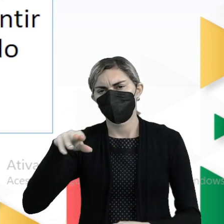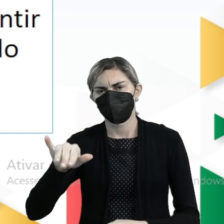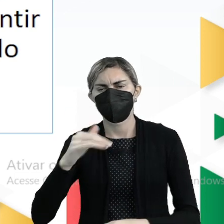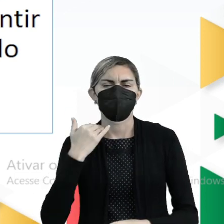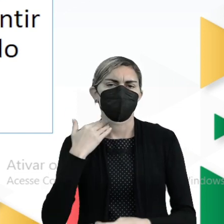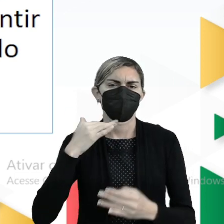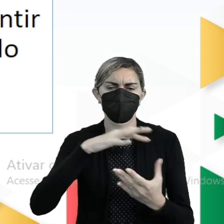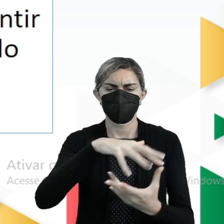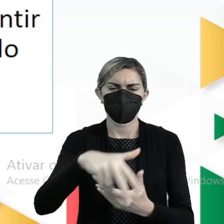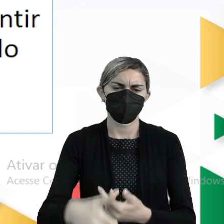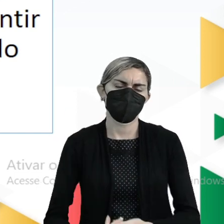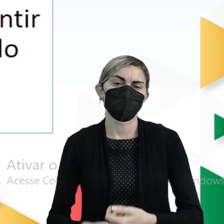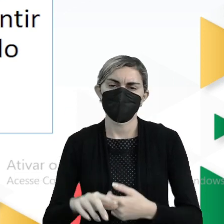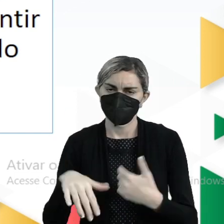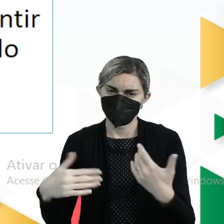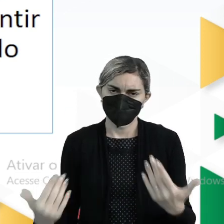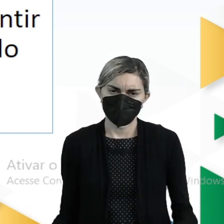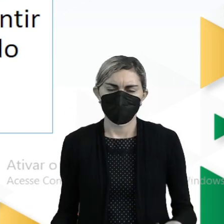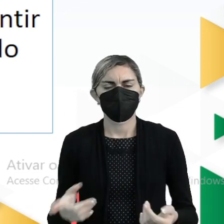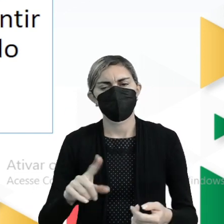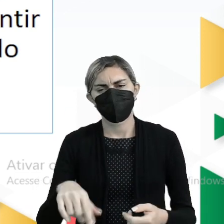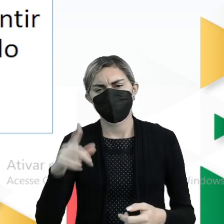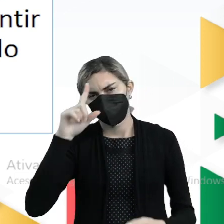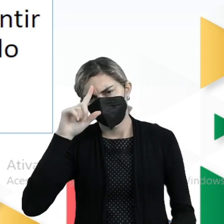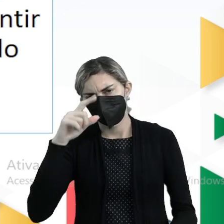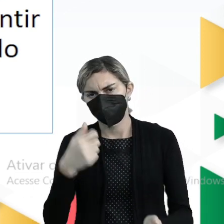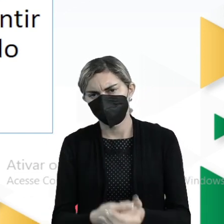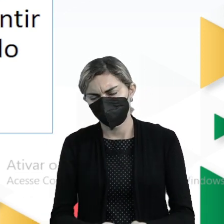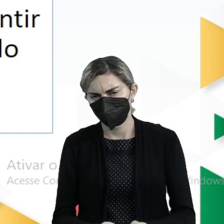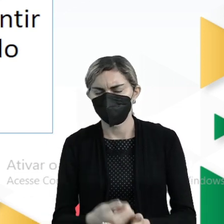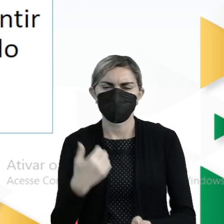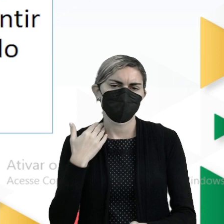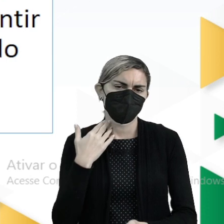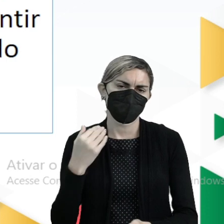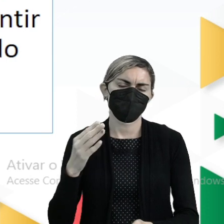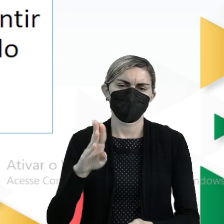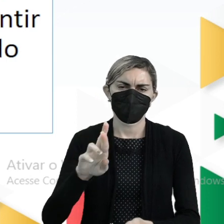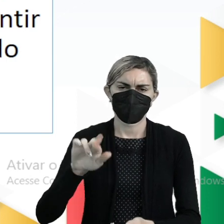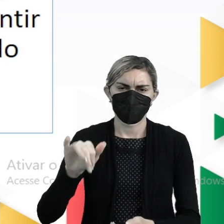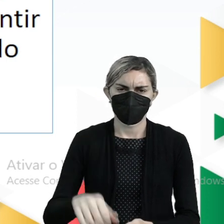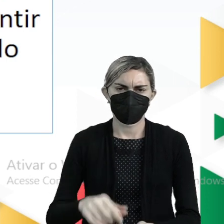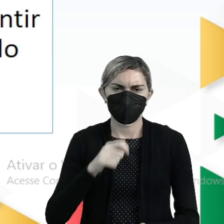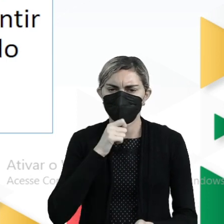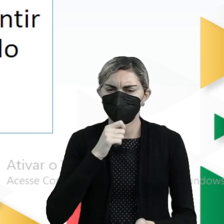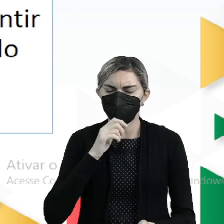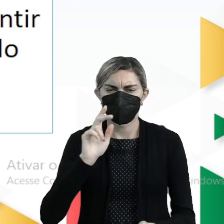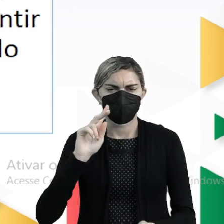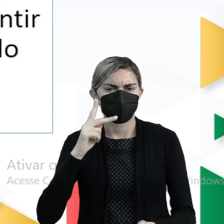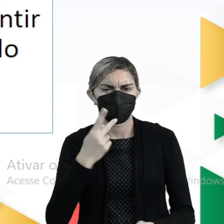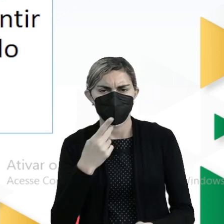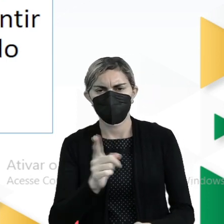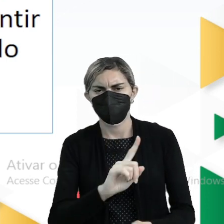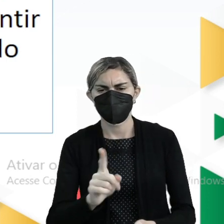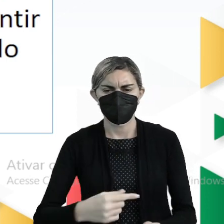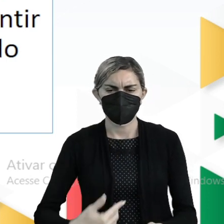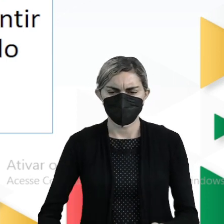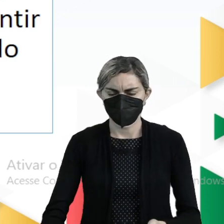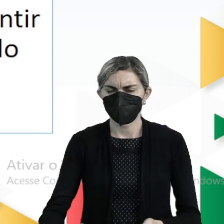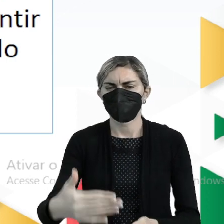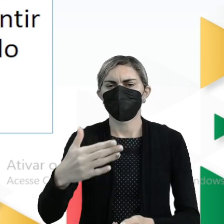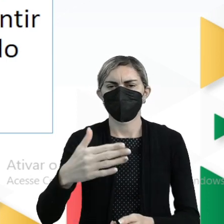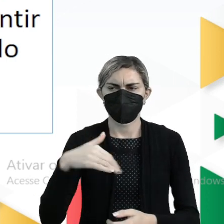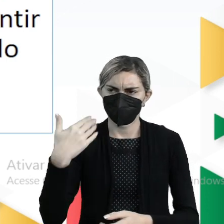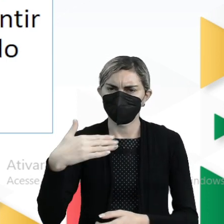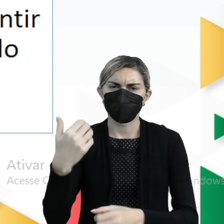Mundial, respectivamente. Então, essa decisão sobre o Banco do BRICS ainda não foi oficializada, mas deve se concretizar